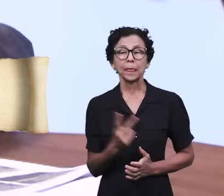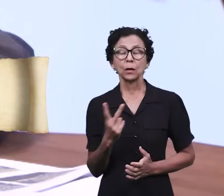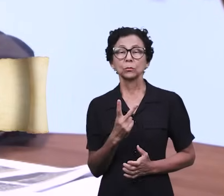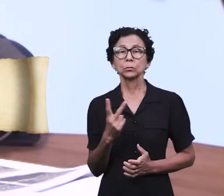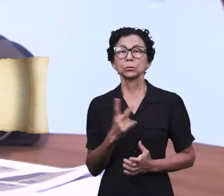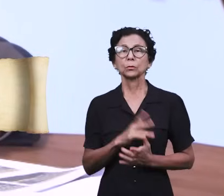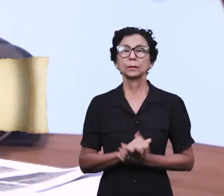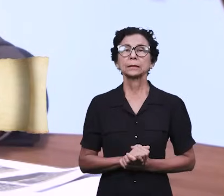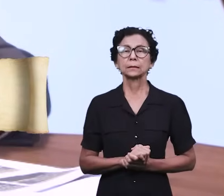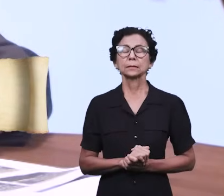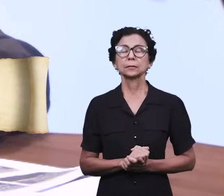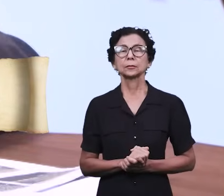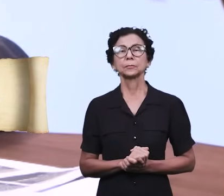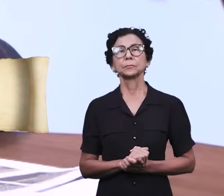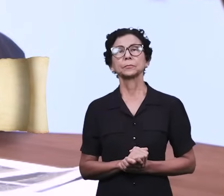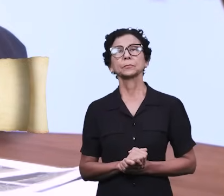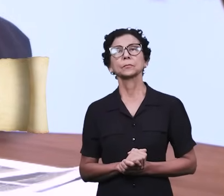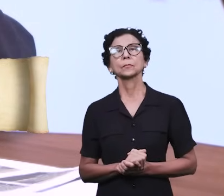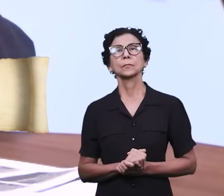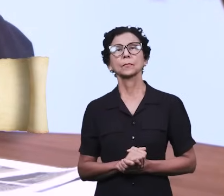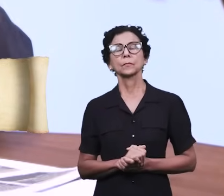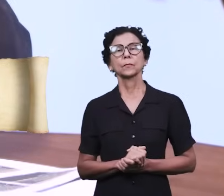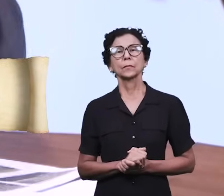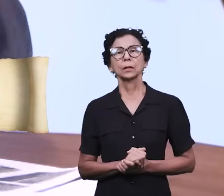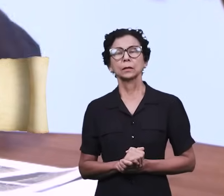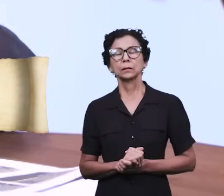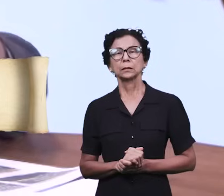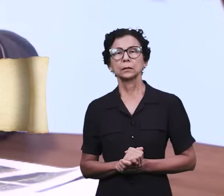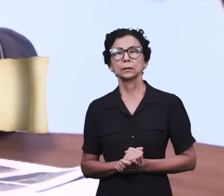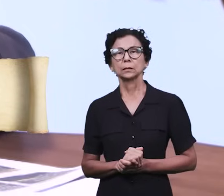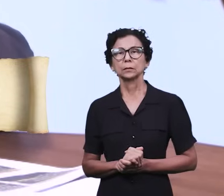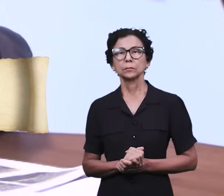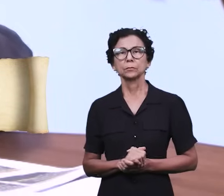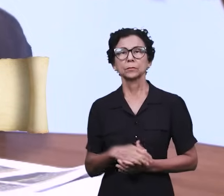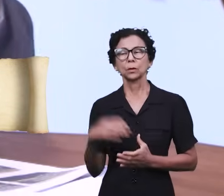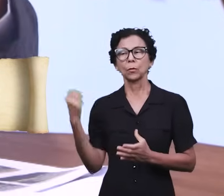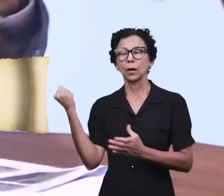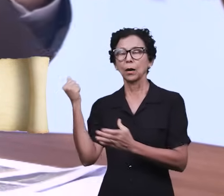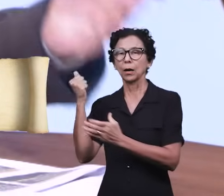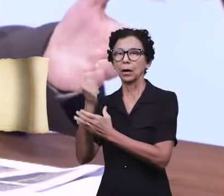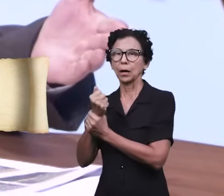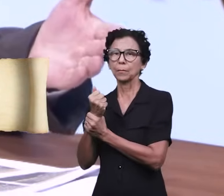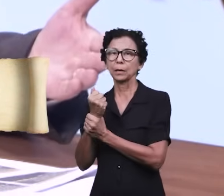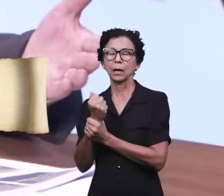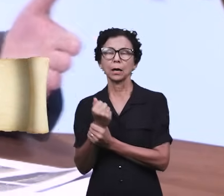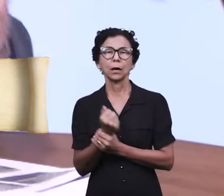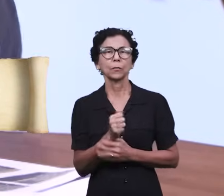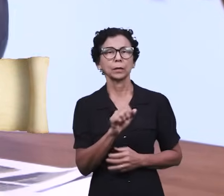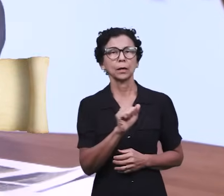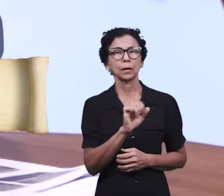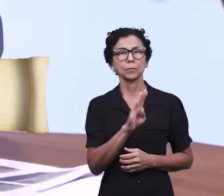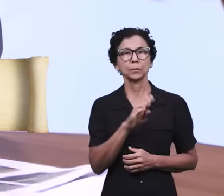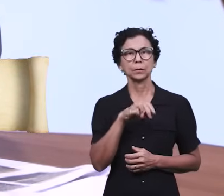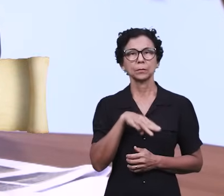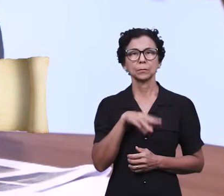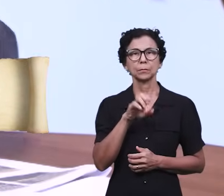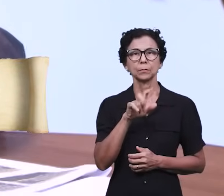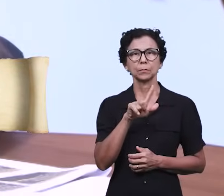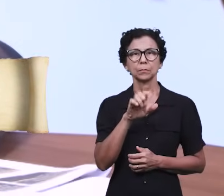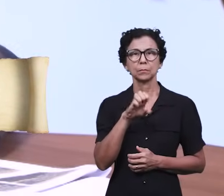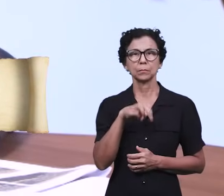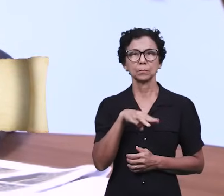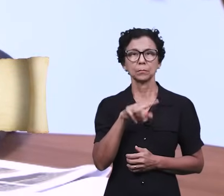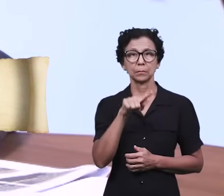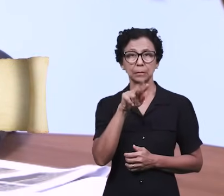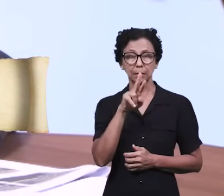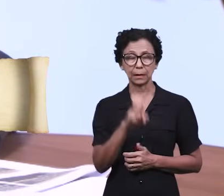momento que surge o nome de Berseba. Então eles juraram um ao outro que haveria paz entre ele exatamente nesse poço,